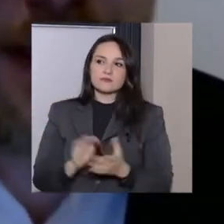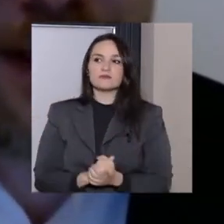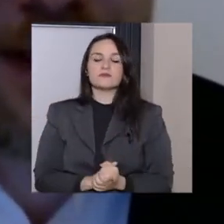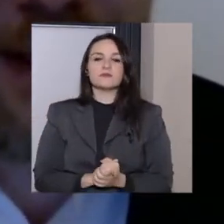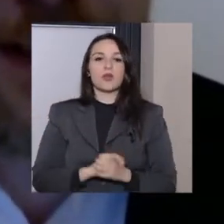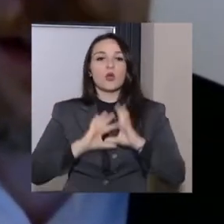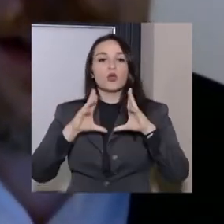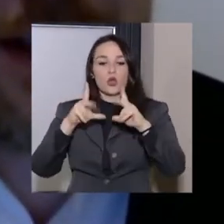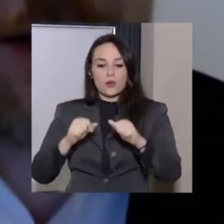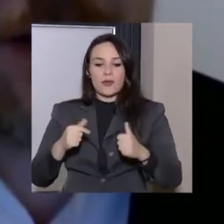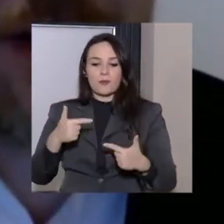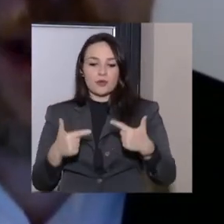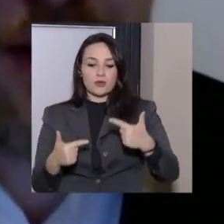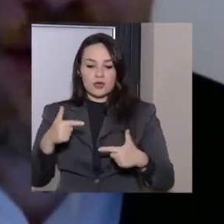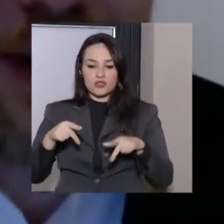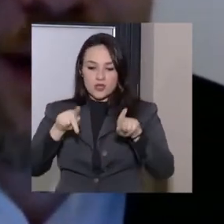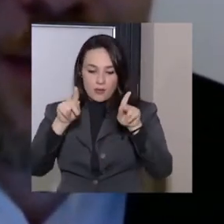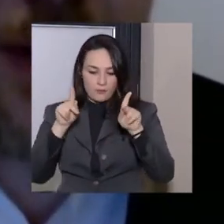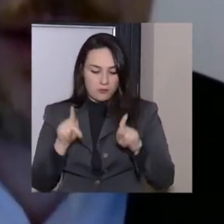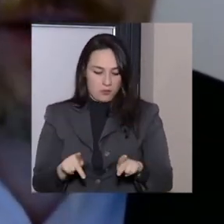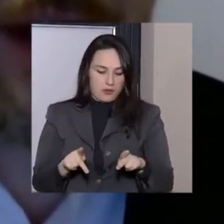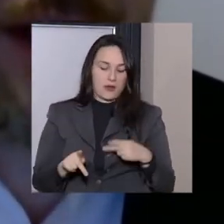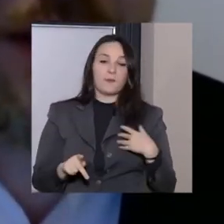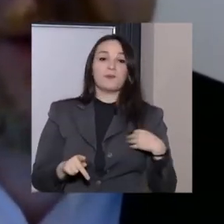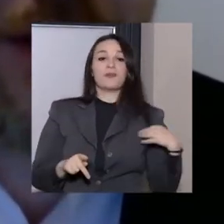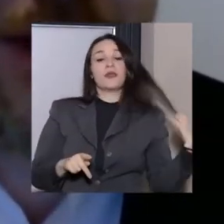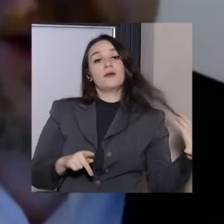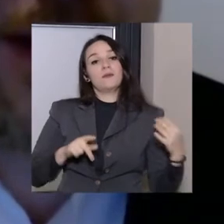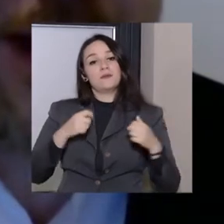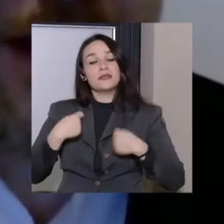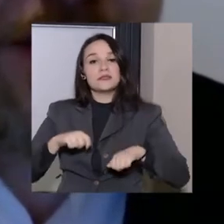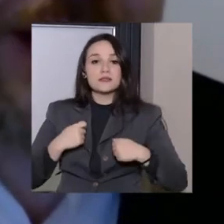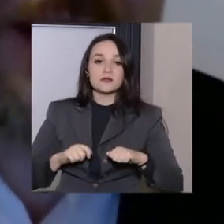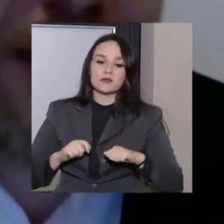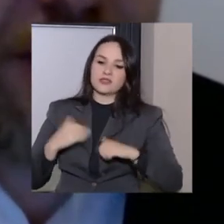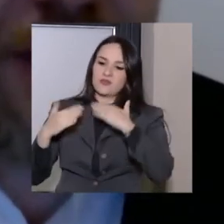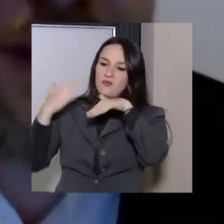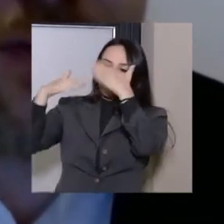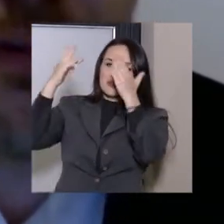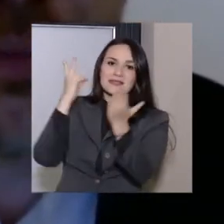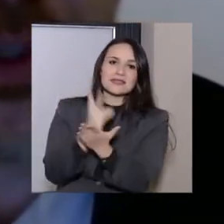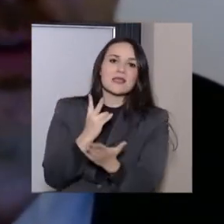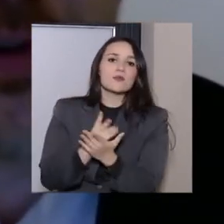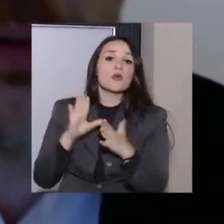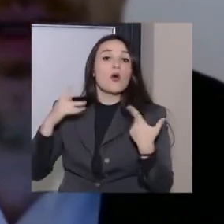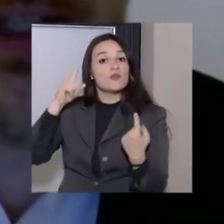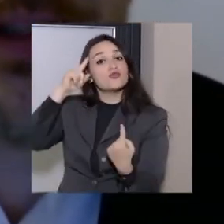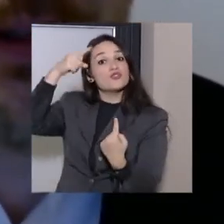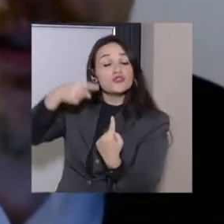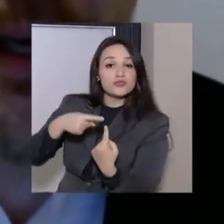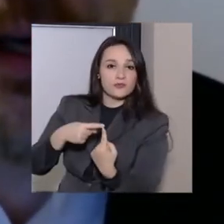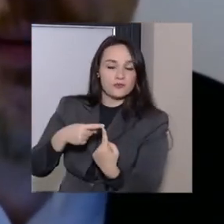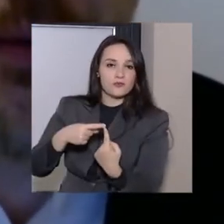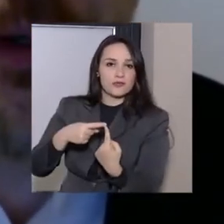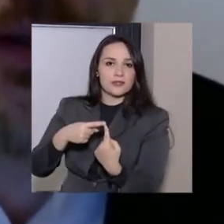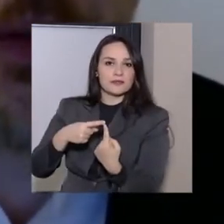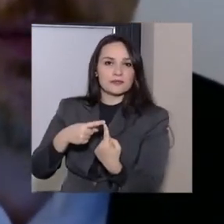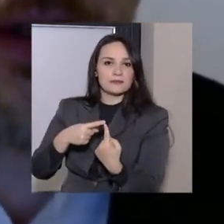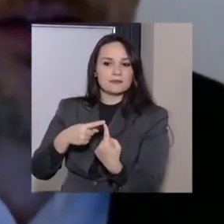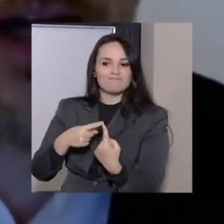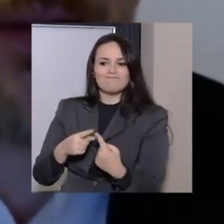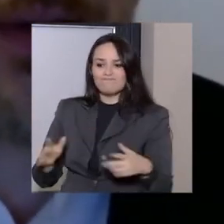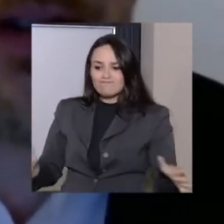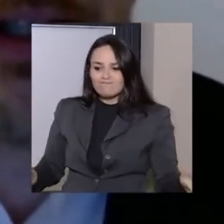essas políticas descritas nos eixos possam ser desenvolvidas visando o desenvolvimento, mas,